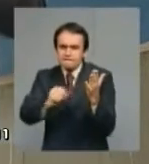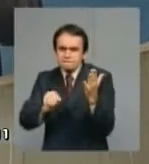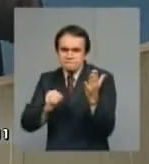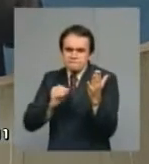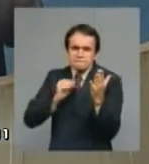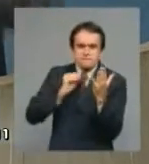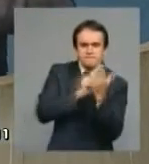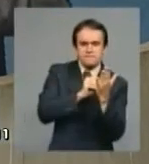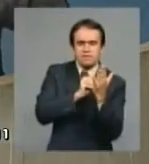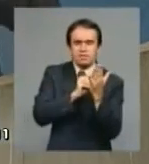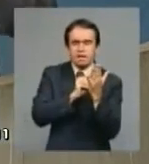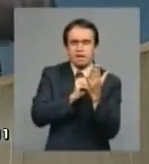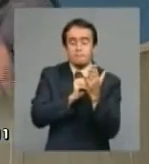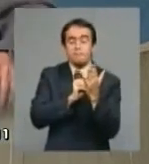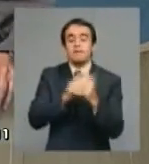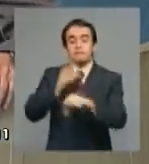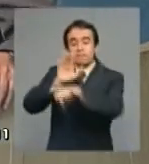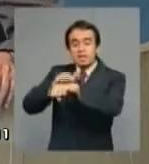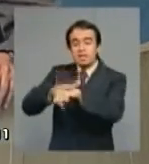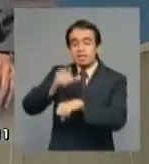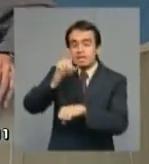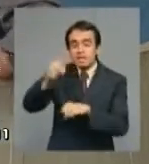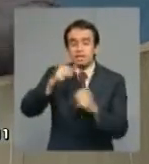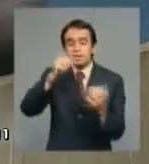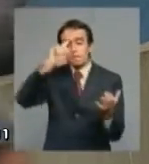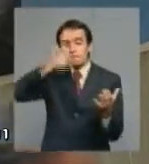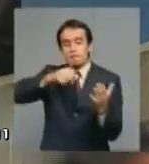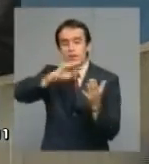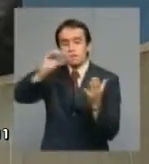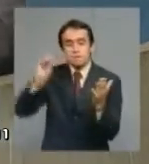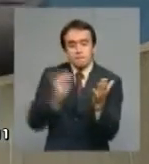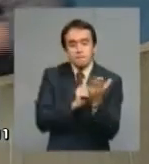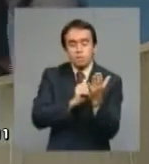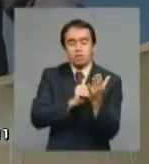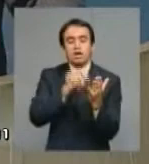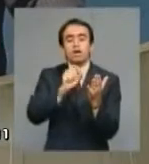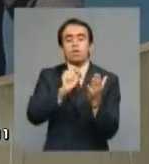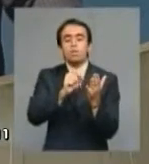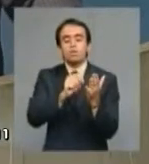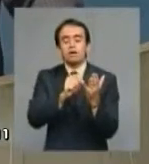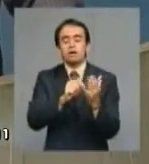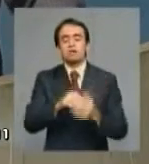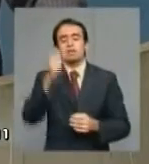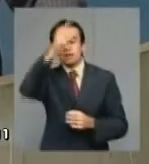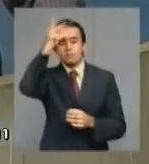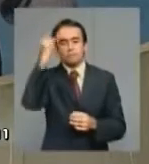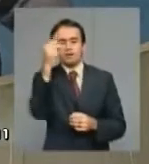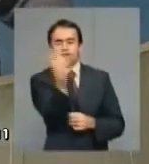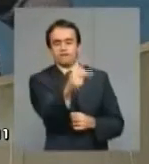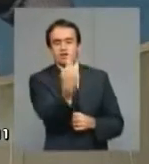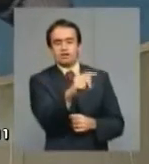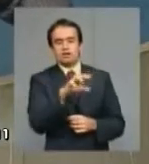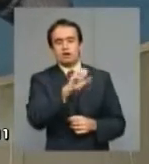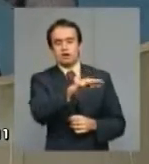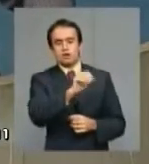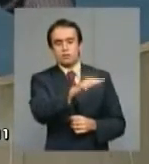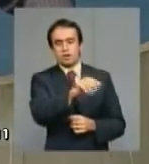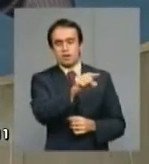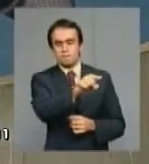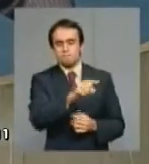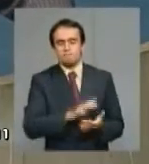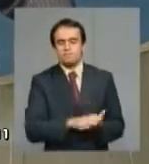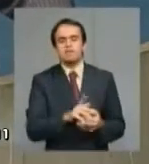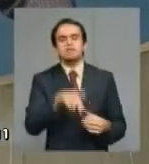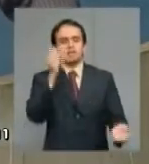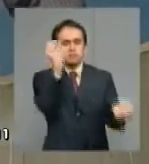80 para eu mandar botar, eu não, a justiça mandar botar, rapar o coco do prefeito de Caucaia,